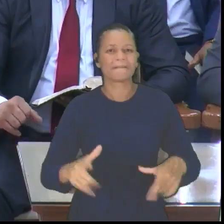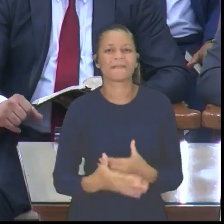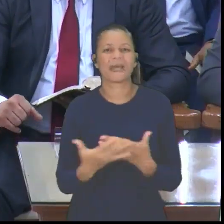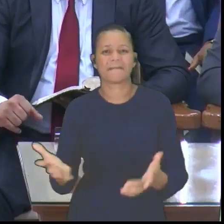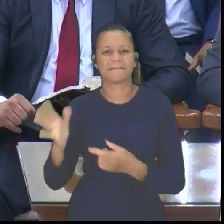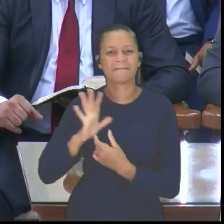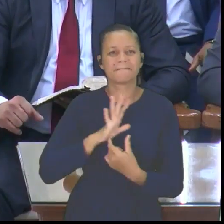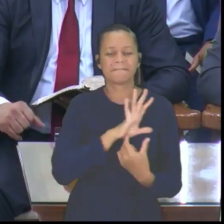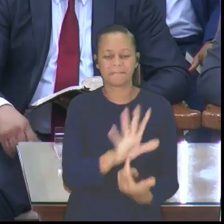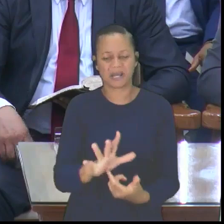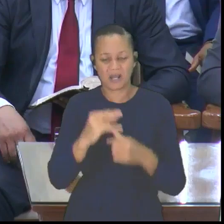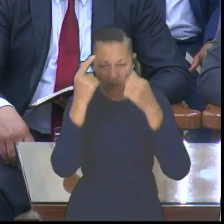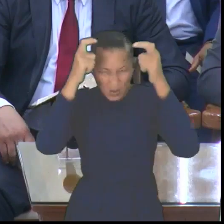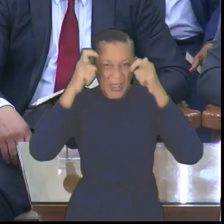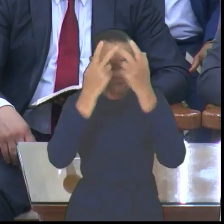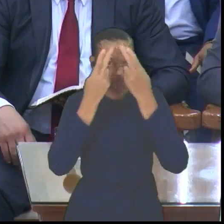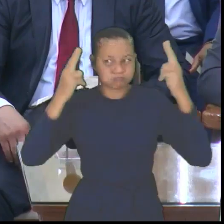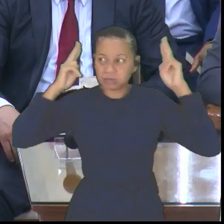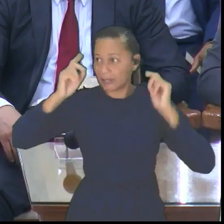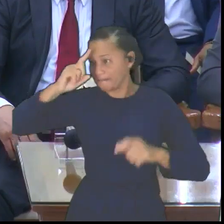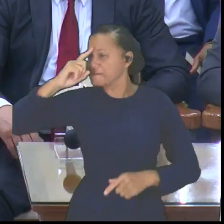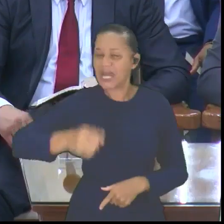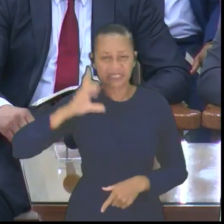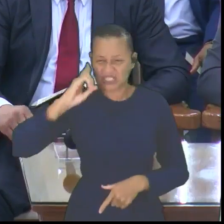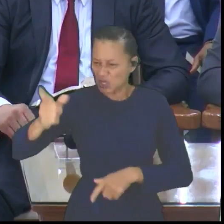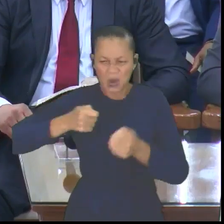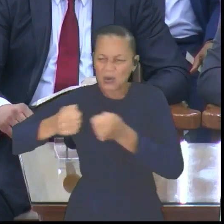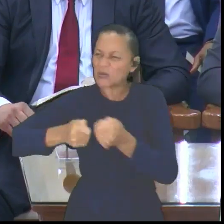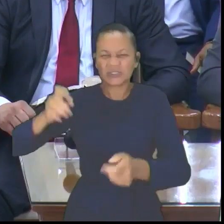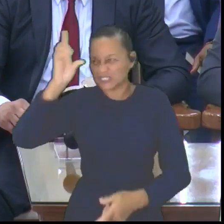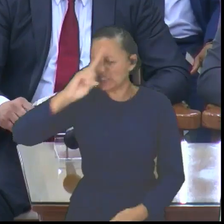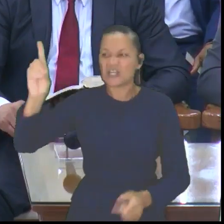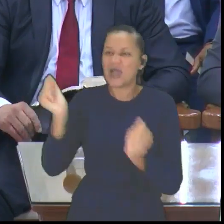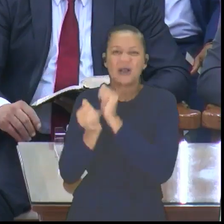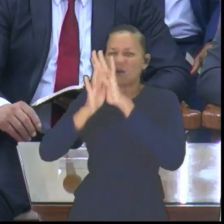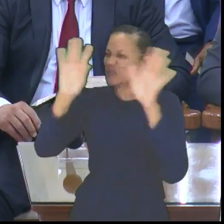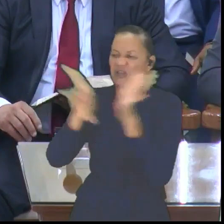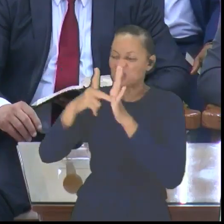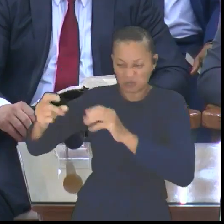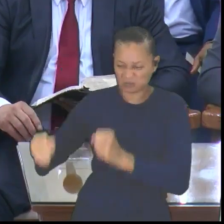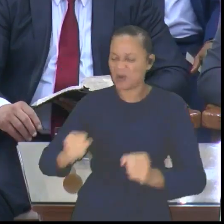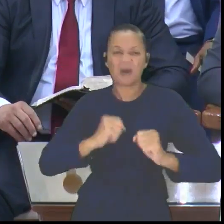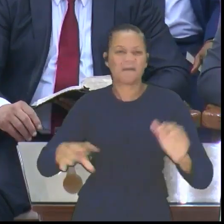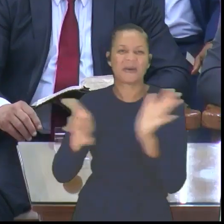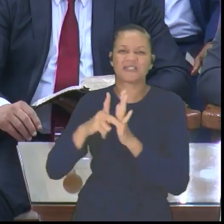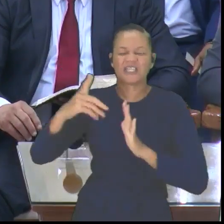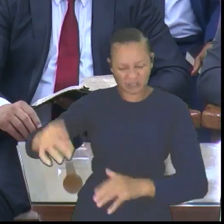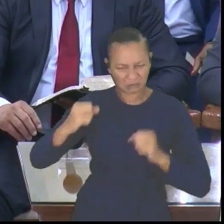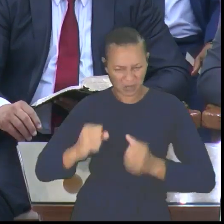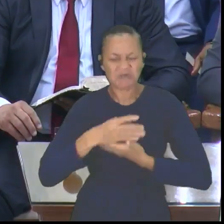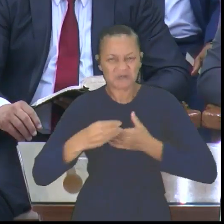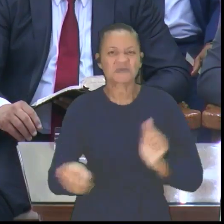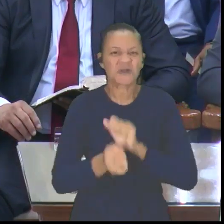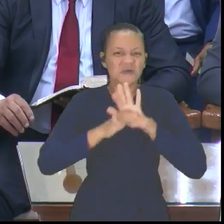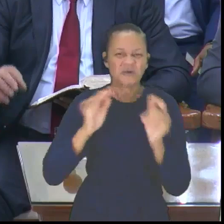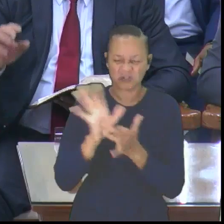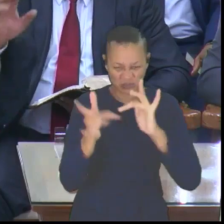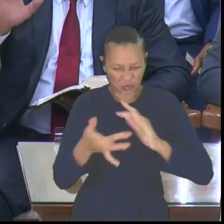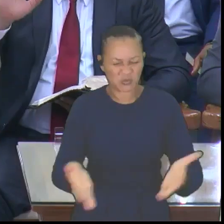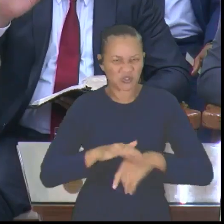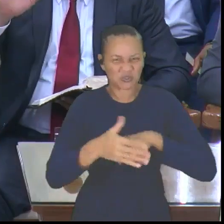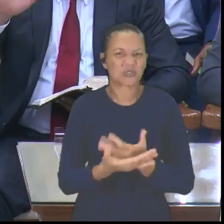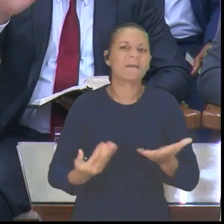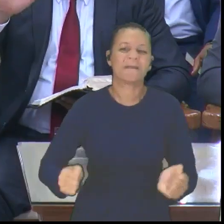para mostrar a Herodes que quem manda é Ele, quem comanda é Ele, que a glória é dEle, que o poder é dEle. Dá para você dar glória a Jesus nessa